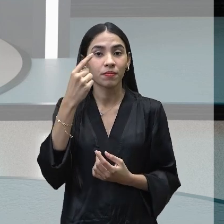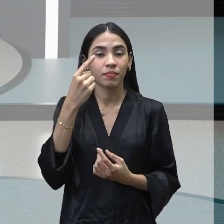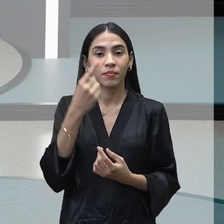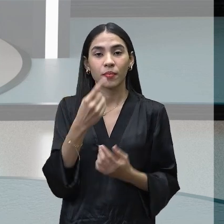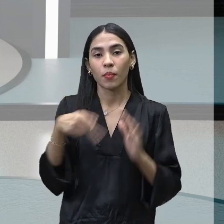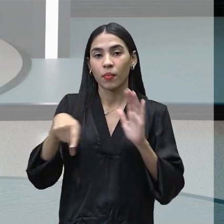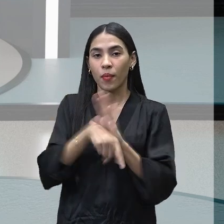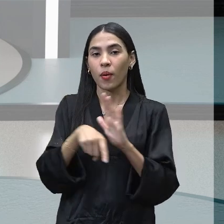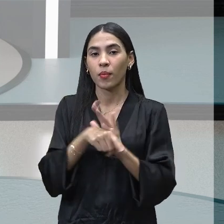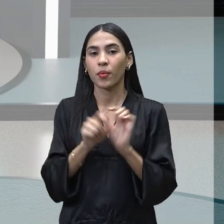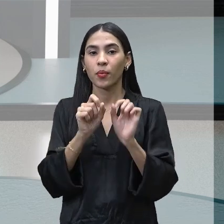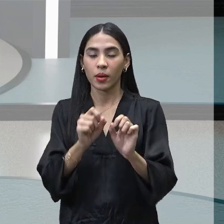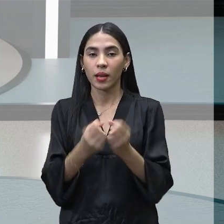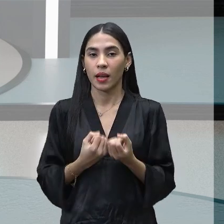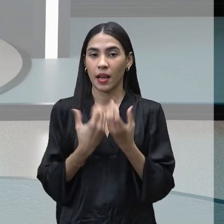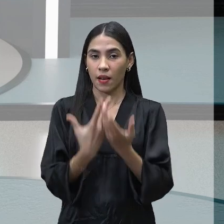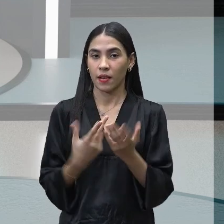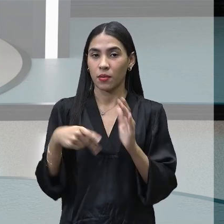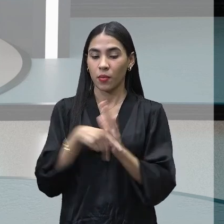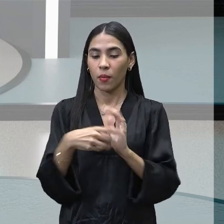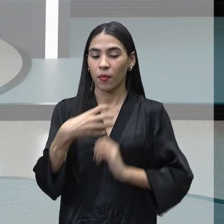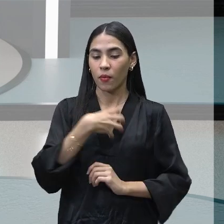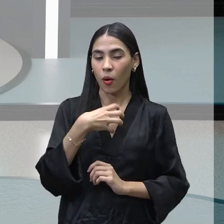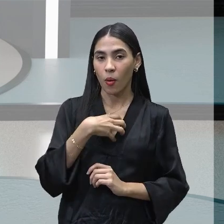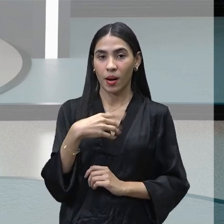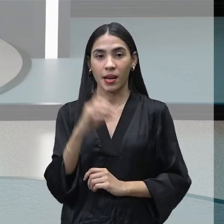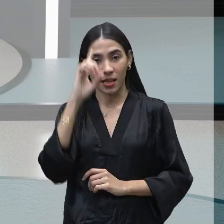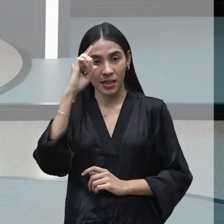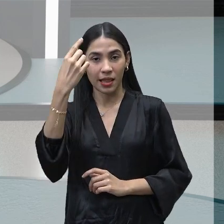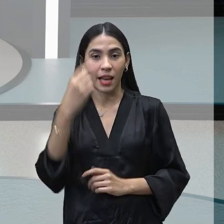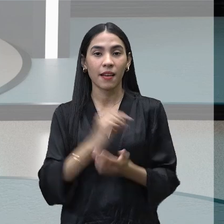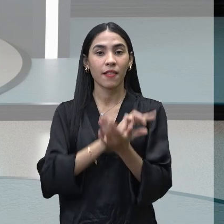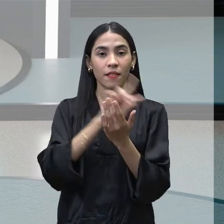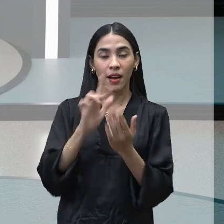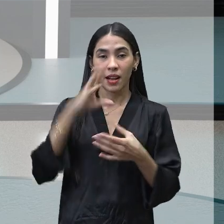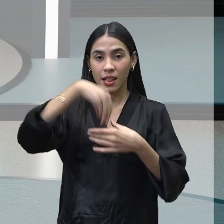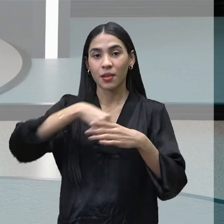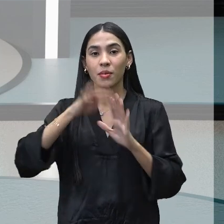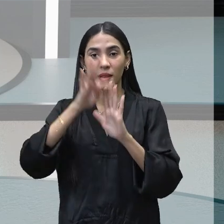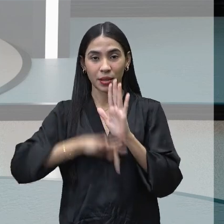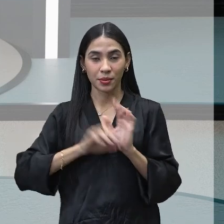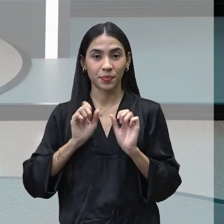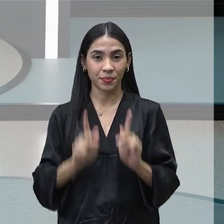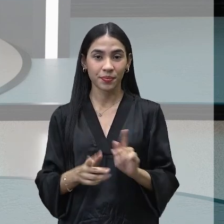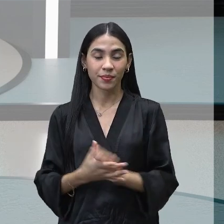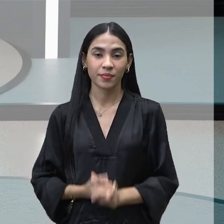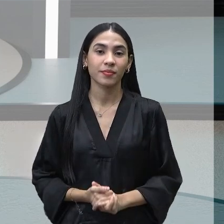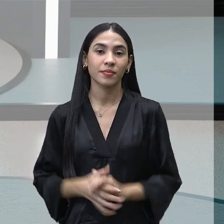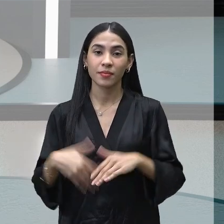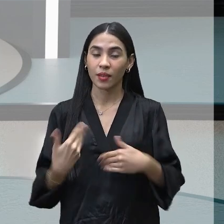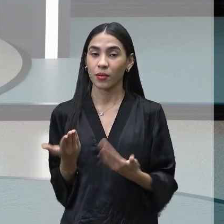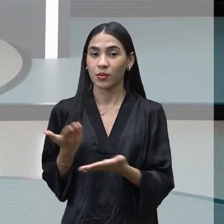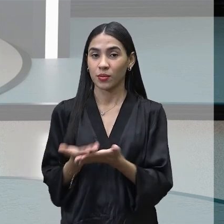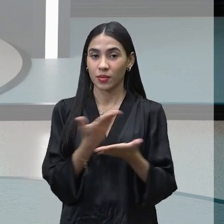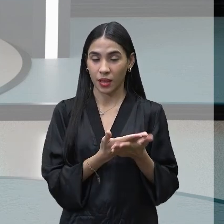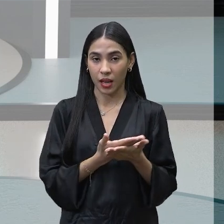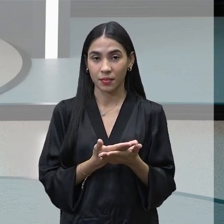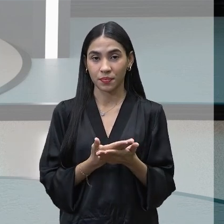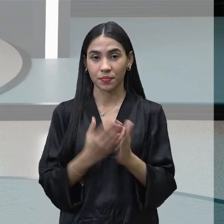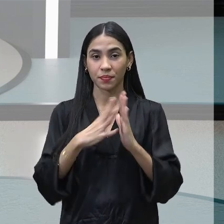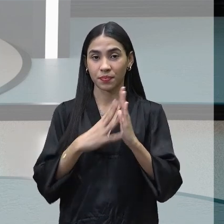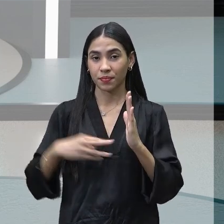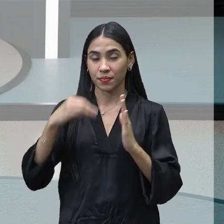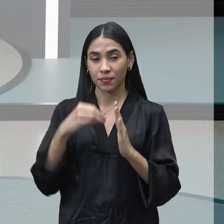gerar determinados efeitos de sentido, ideias diversas dentro do texto. Ok? Então vamos estudar algumas dessas